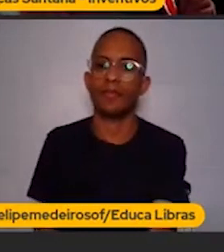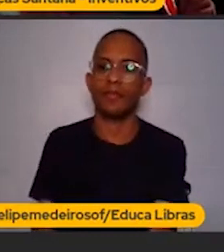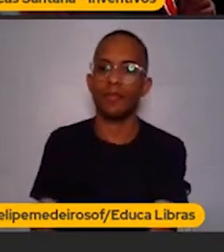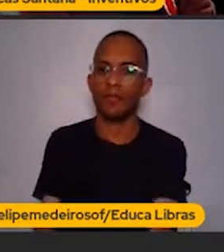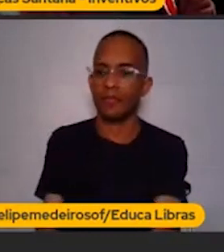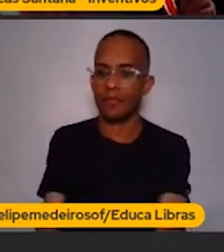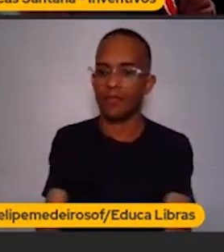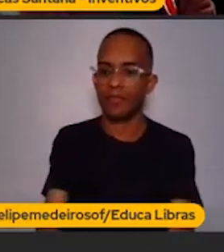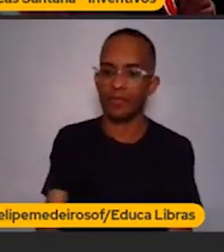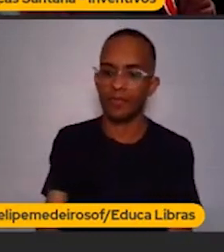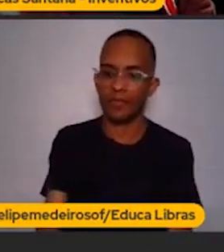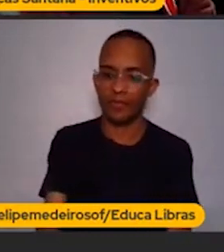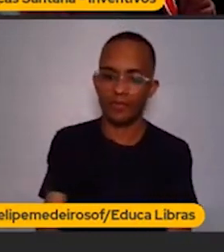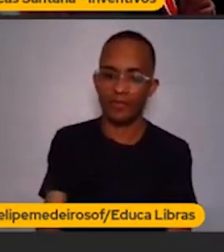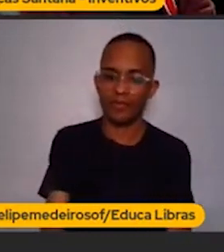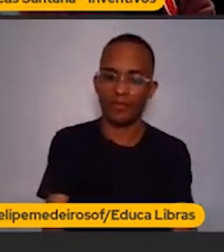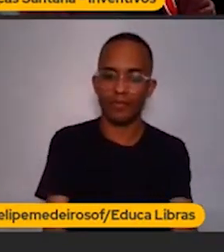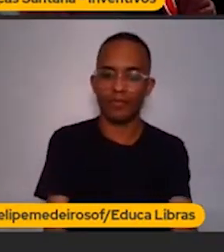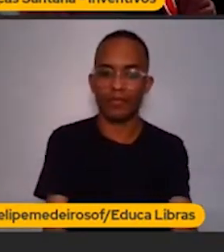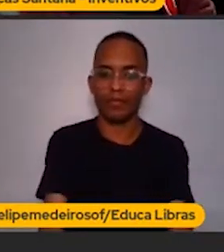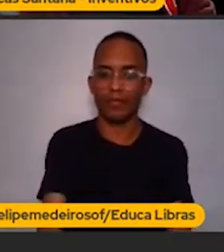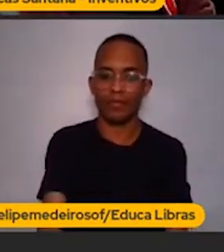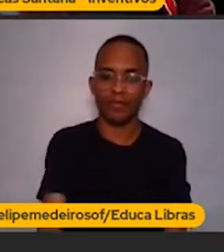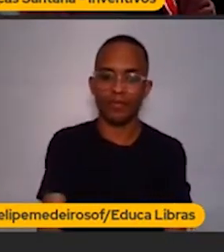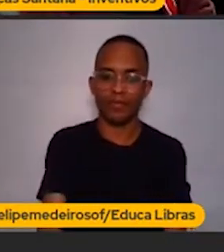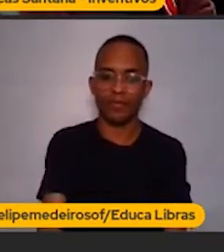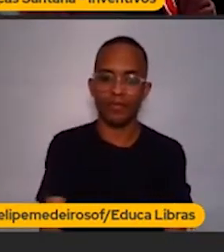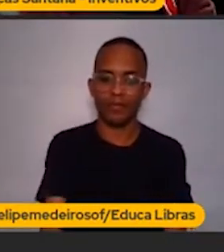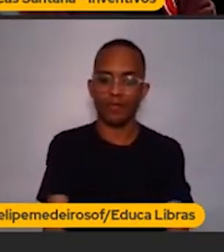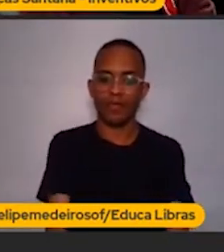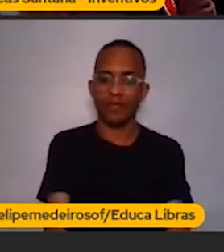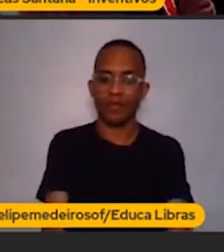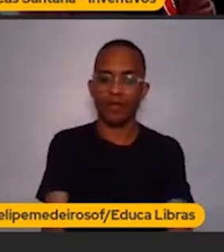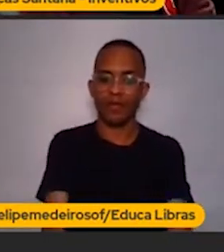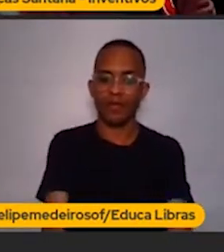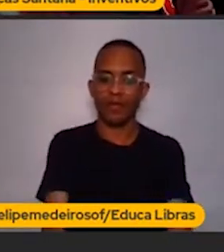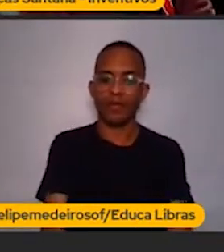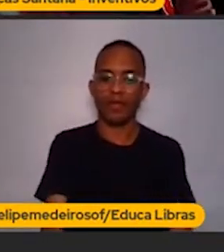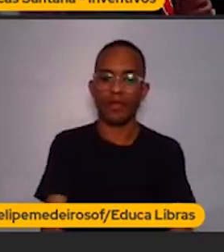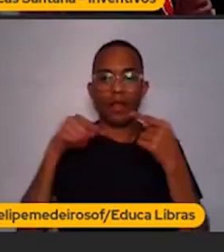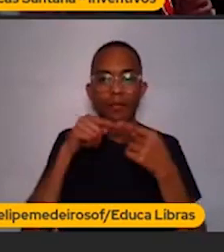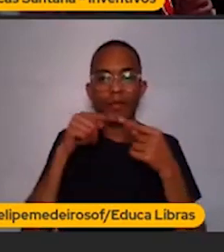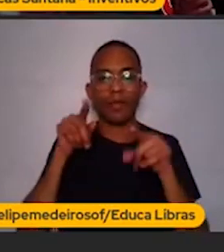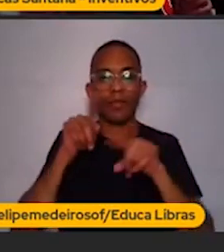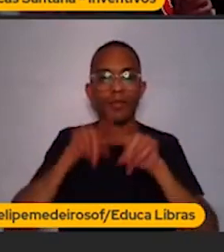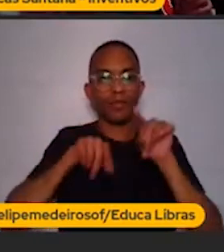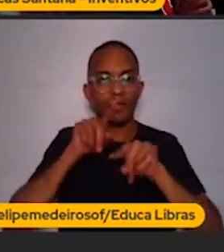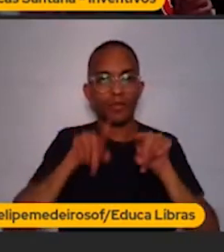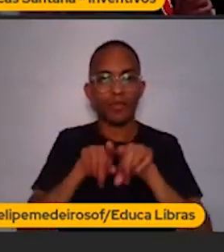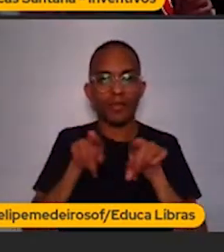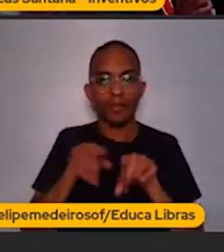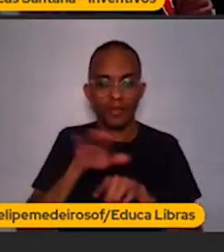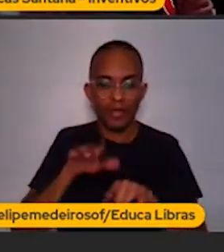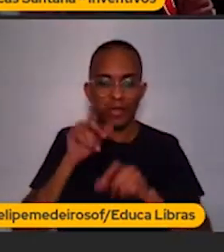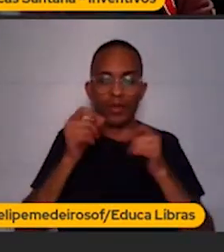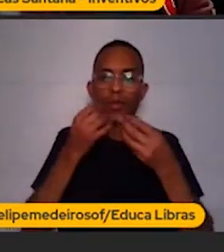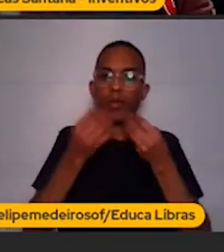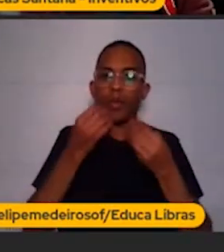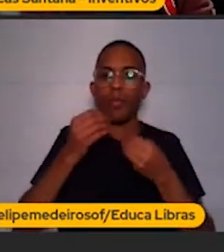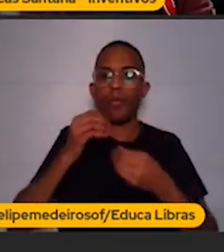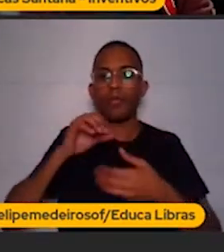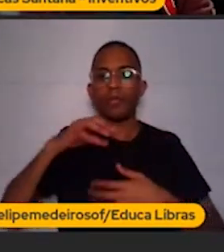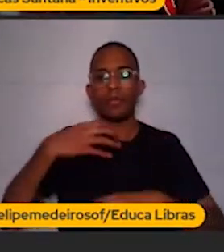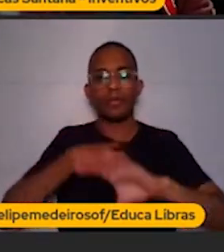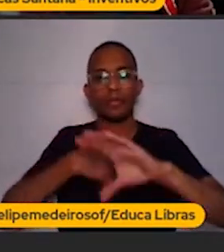porque ele define e sintetiza muito bem o que no mundo do empreendedorismo a gente vai chamar de mapa de empatia, né?